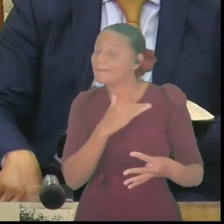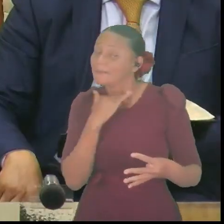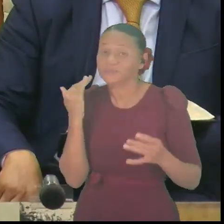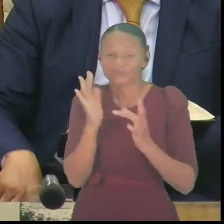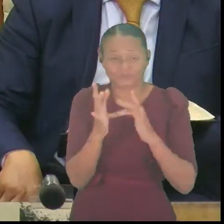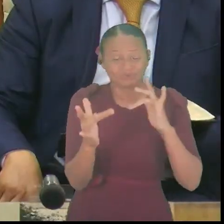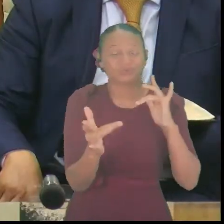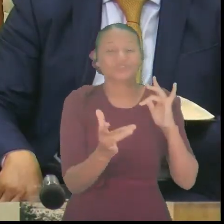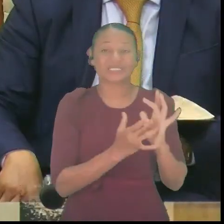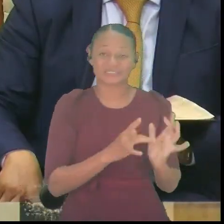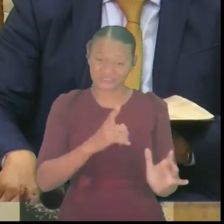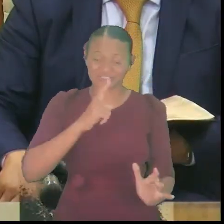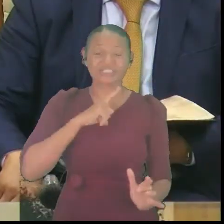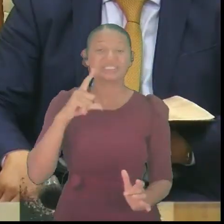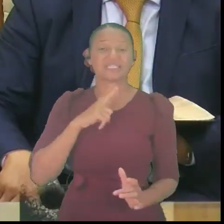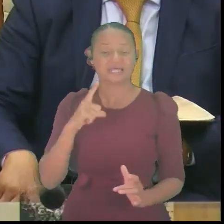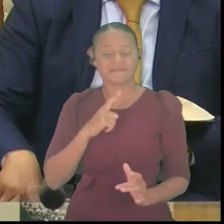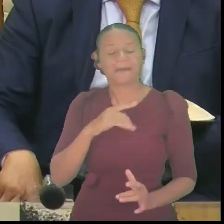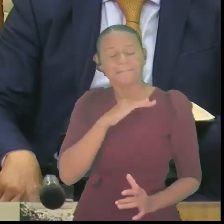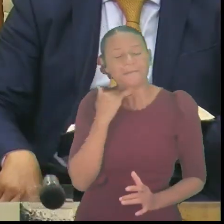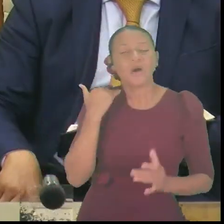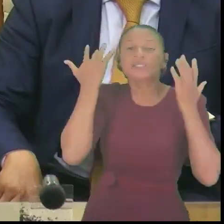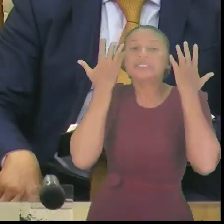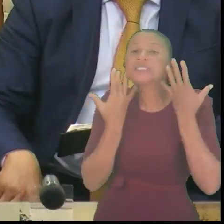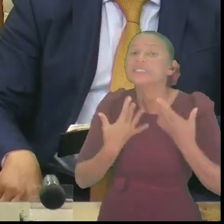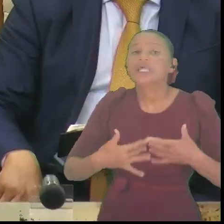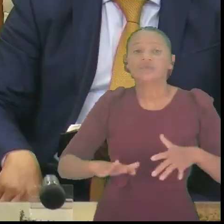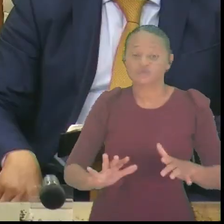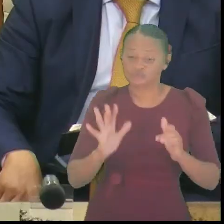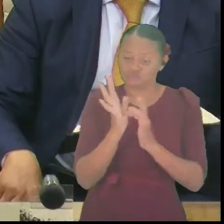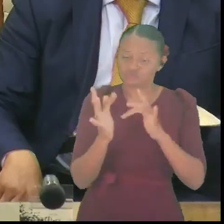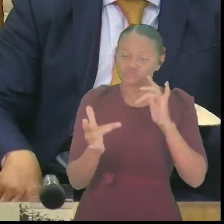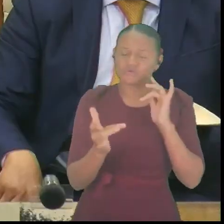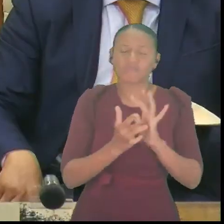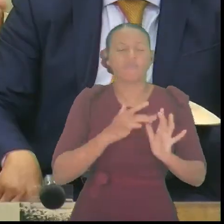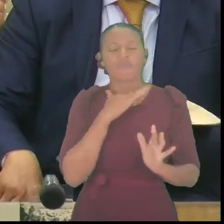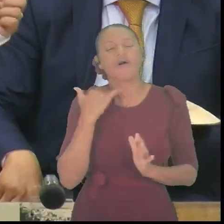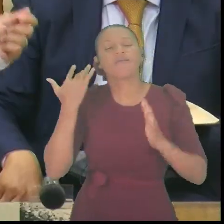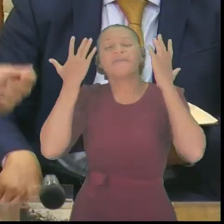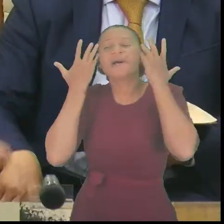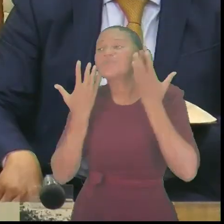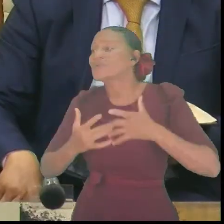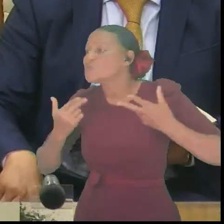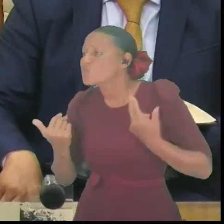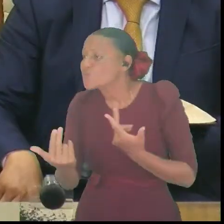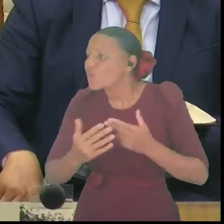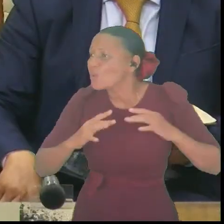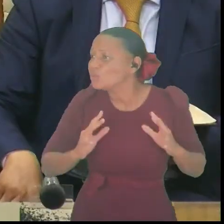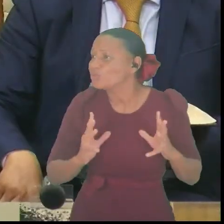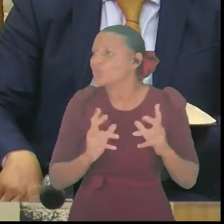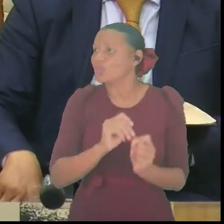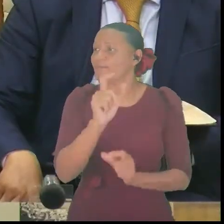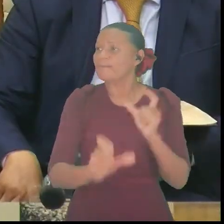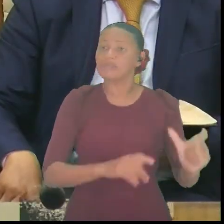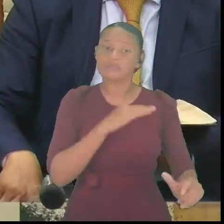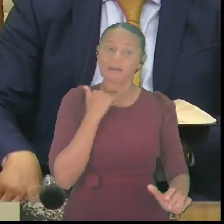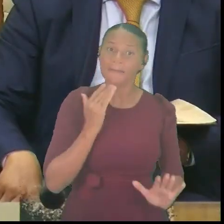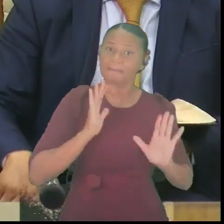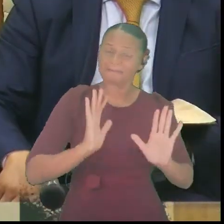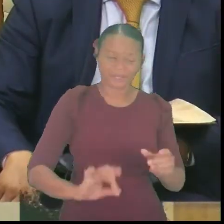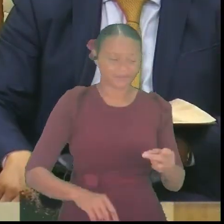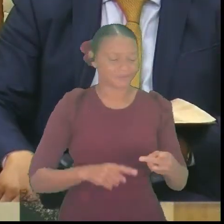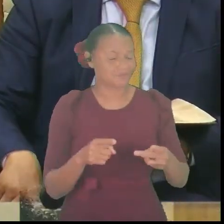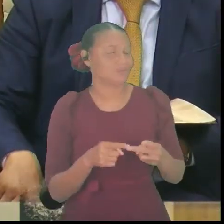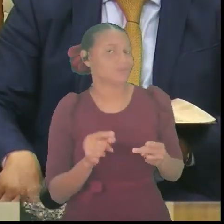morreu é uma morte natural. Jesus morreu naturalmente como todo homem morre. Só que em segundo